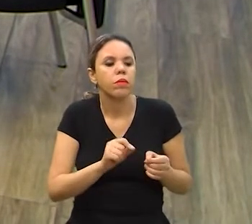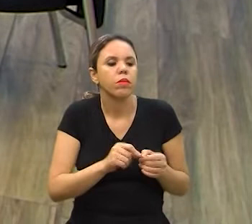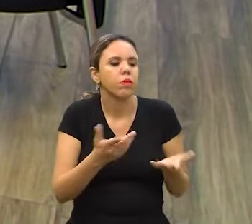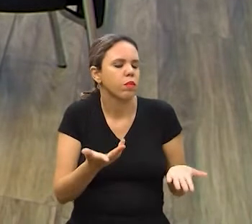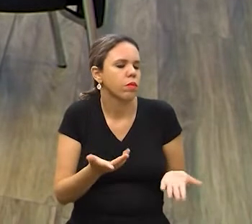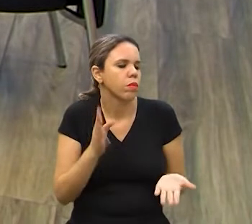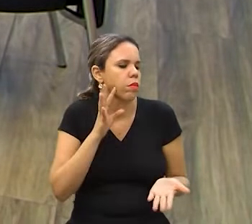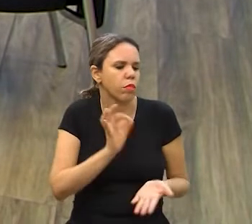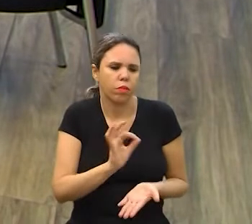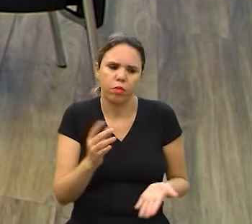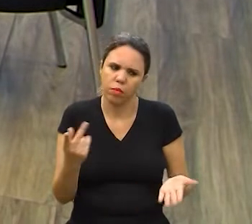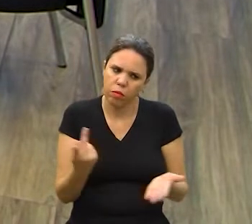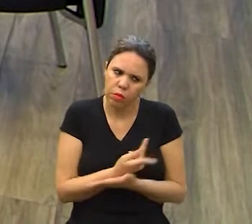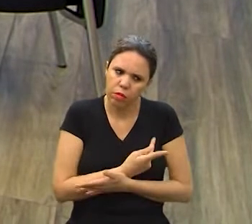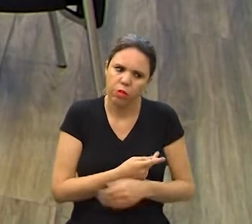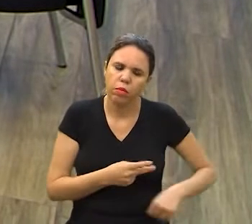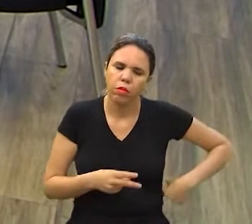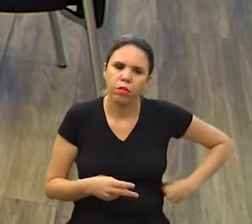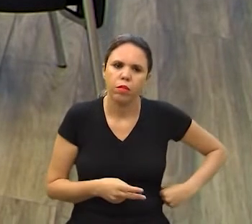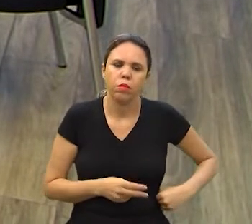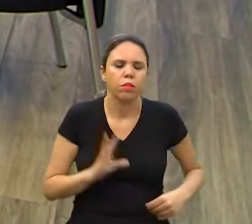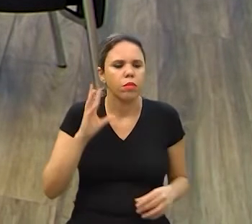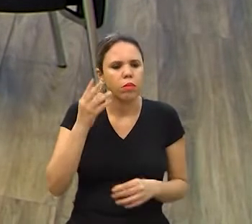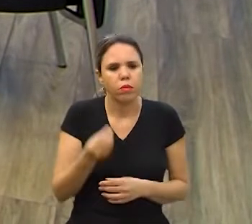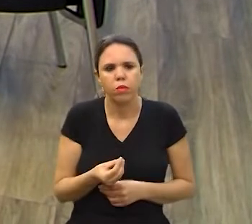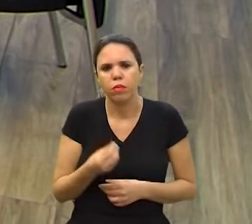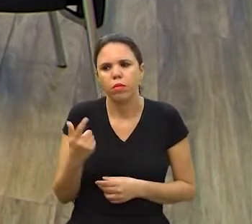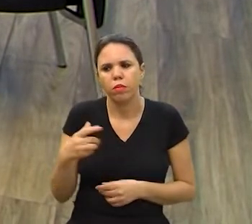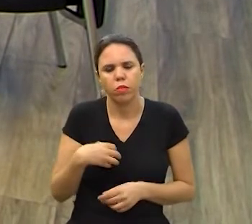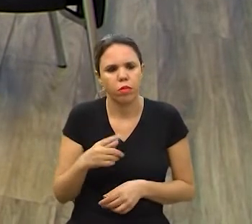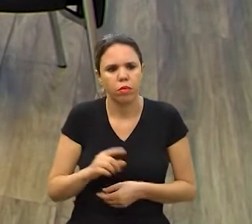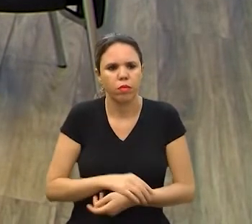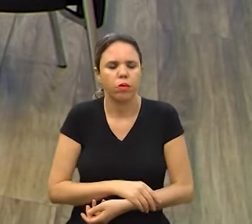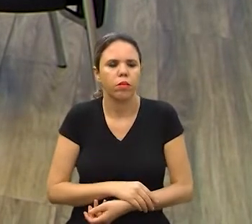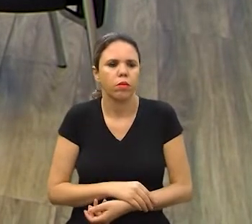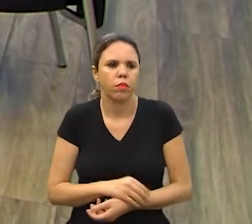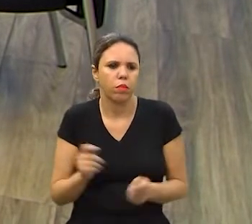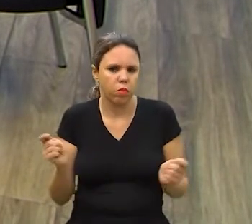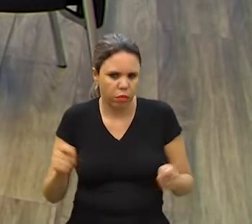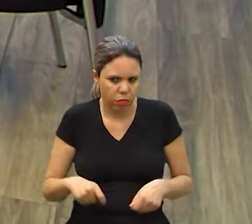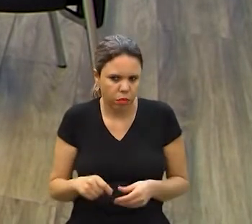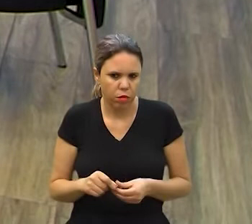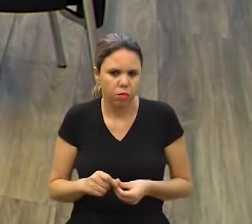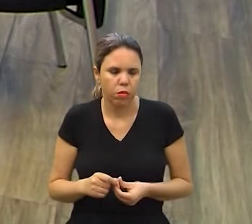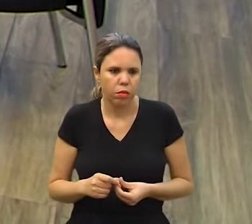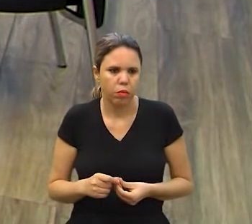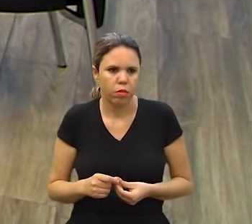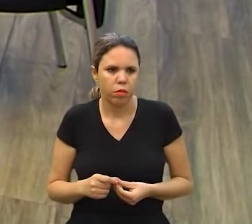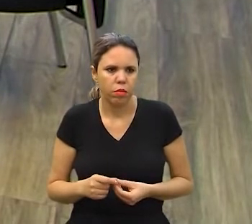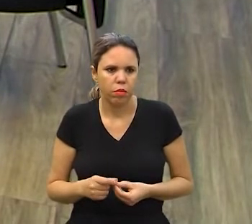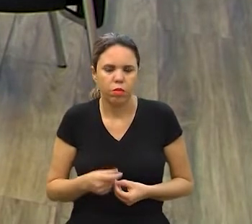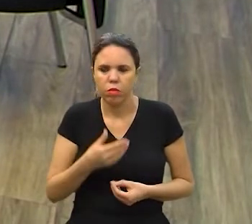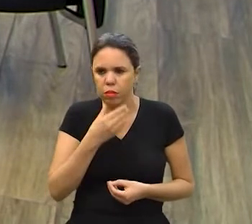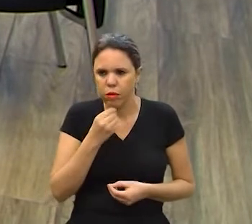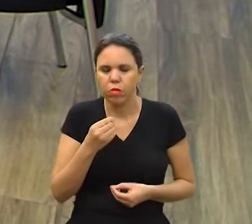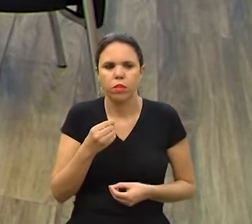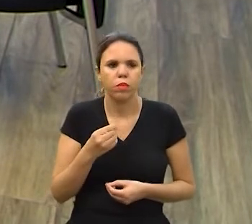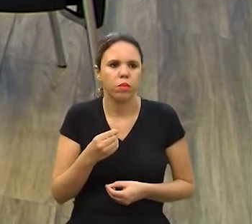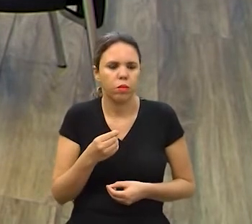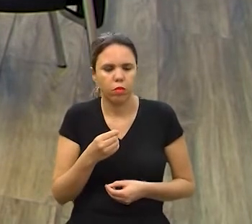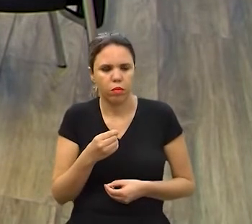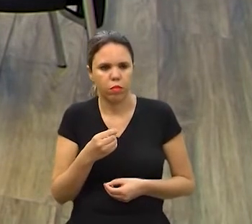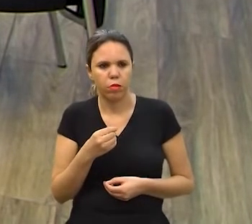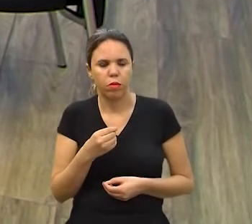você está fazendo não é muito legal, mas sem ser entendido de uma outra forma. Isso é possível que um homem